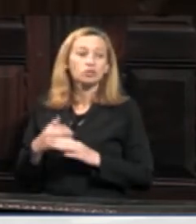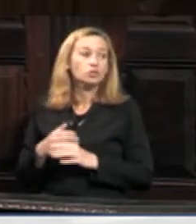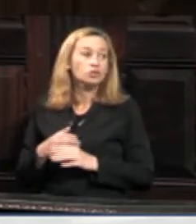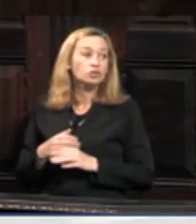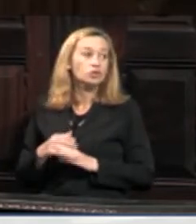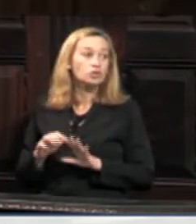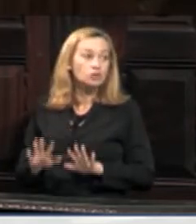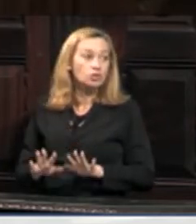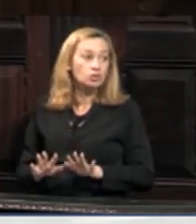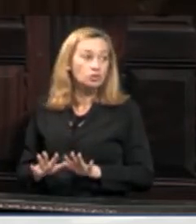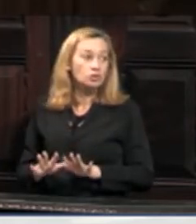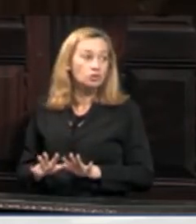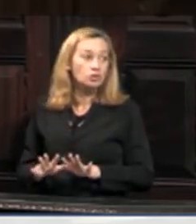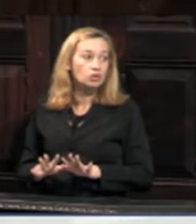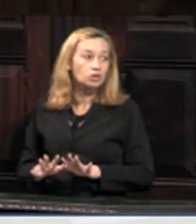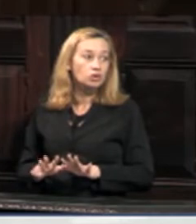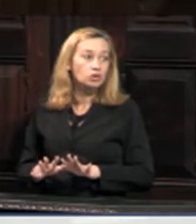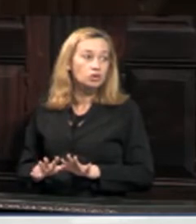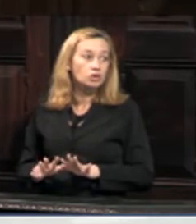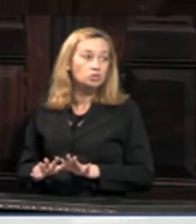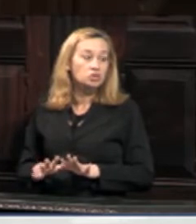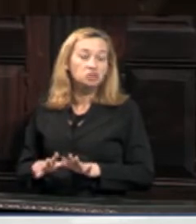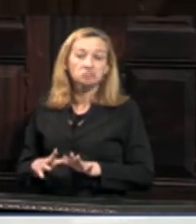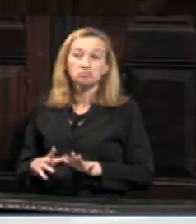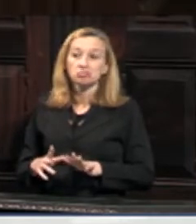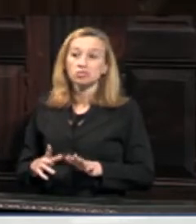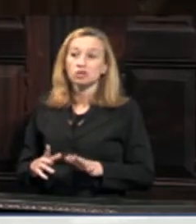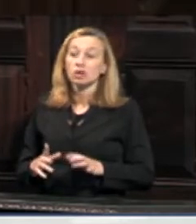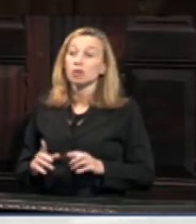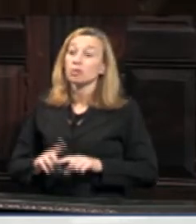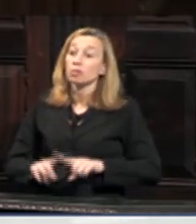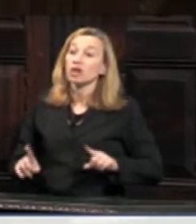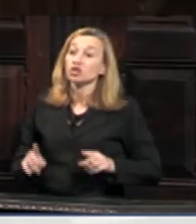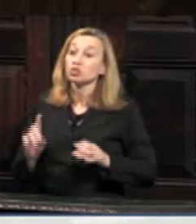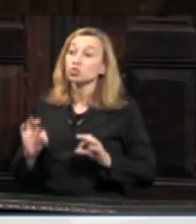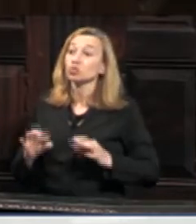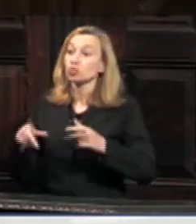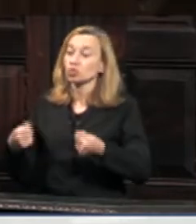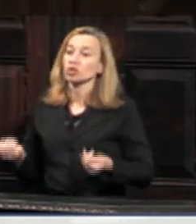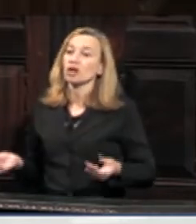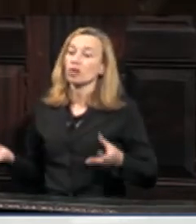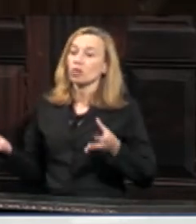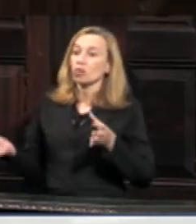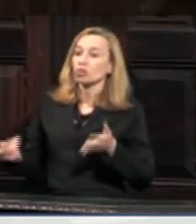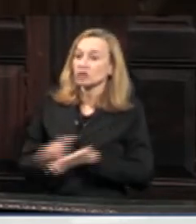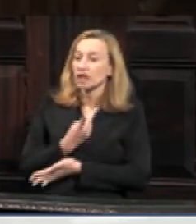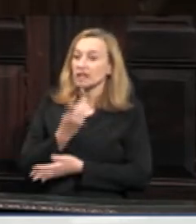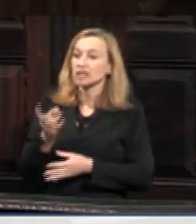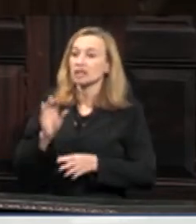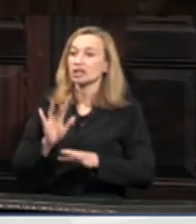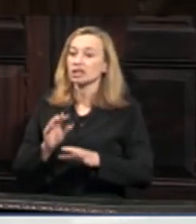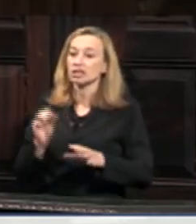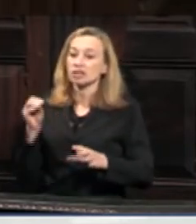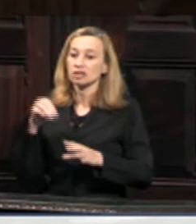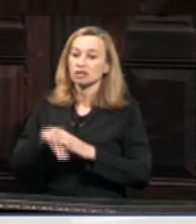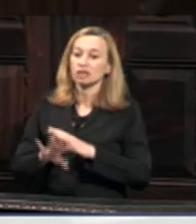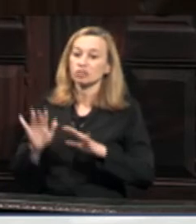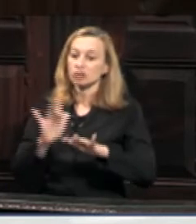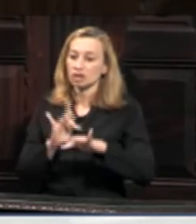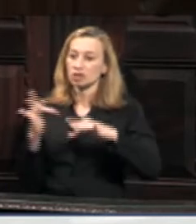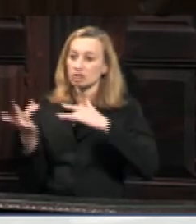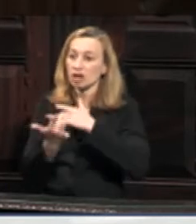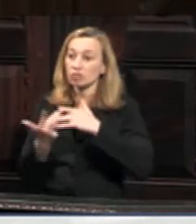ninguém consegue avaliar a influência do Zap numa eleição, porque ele é sigiloso.